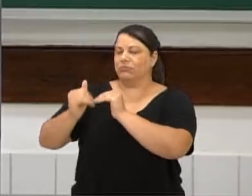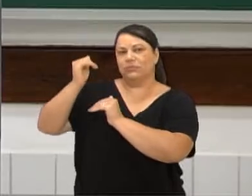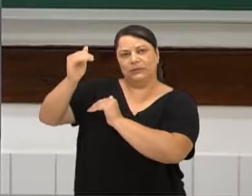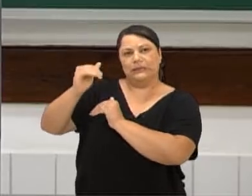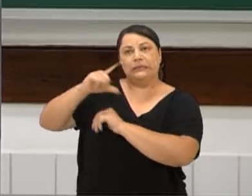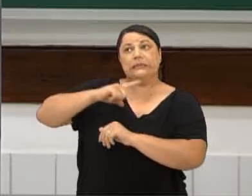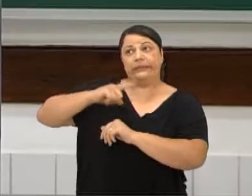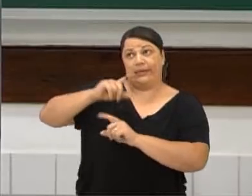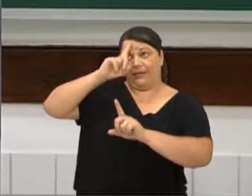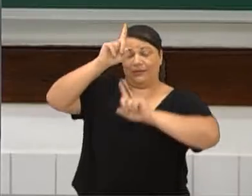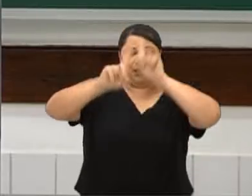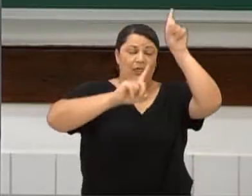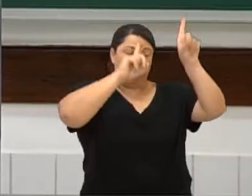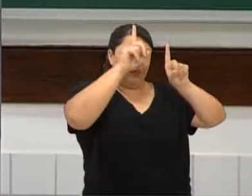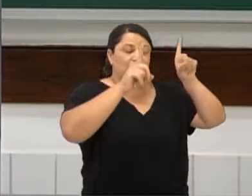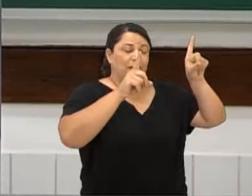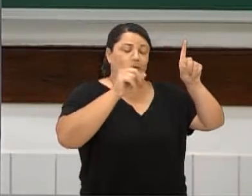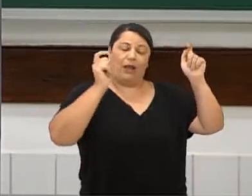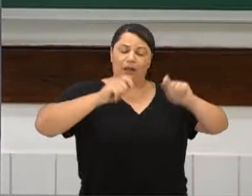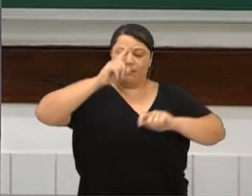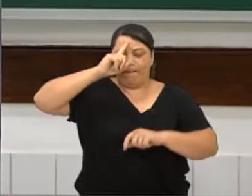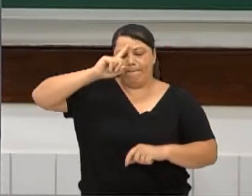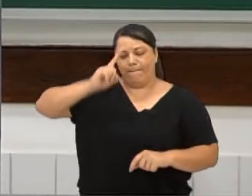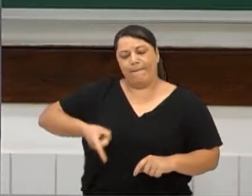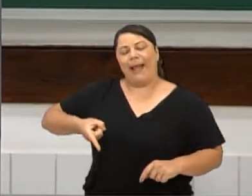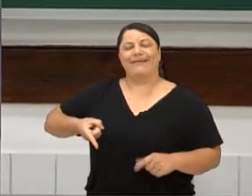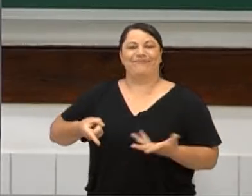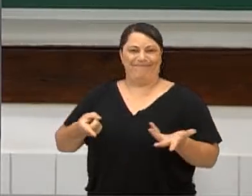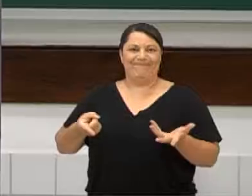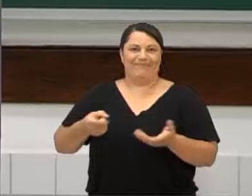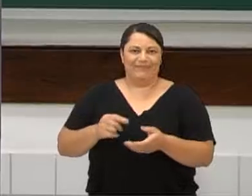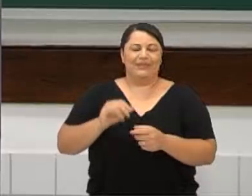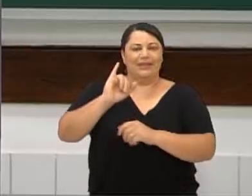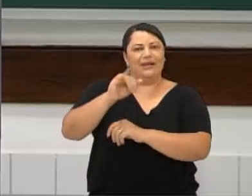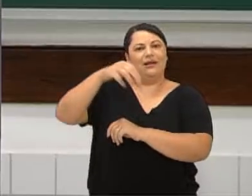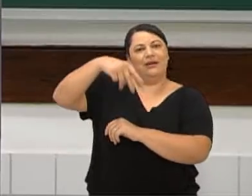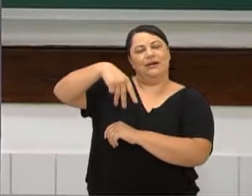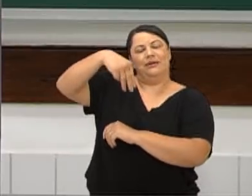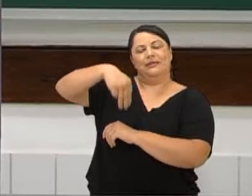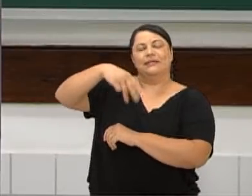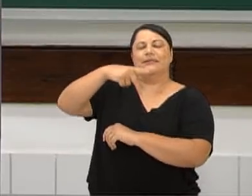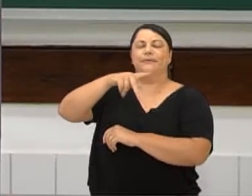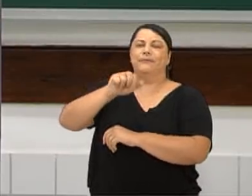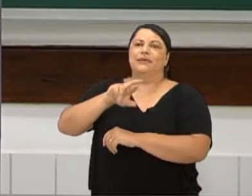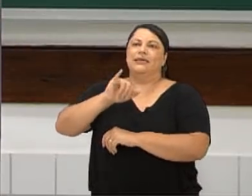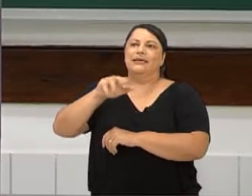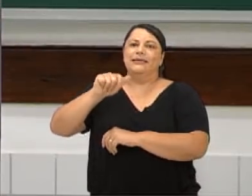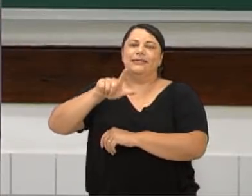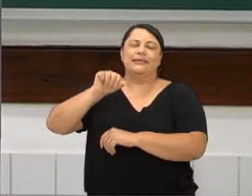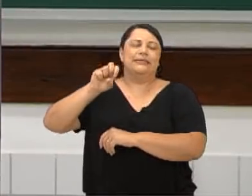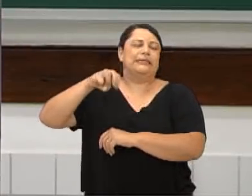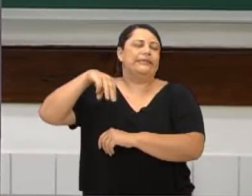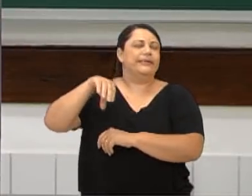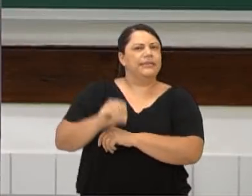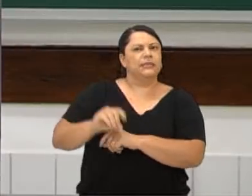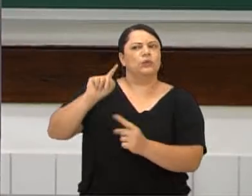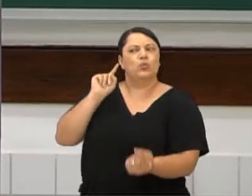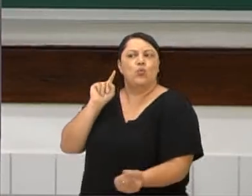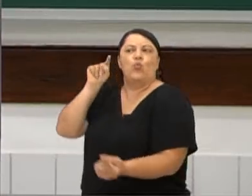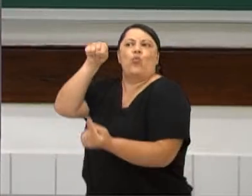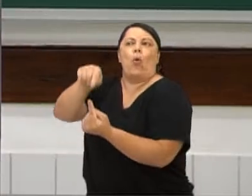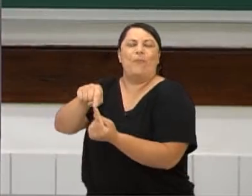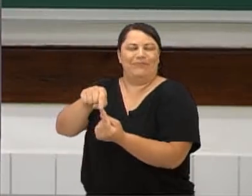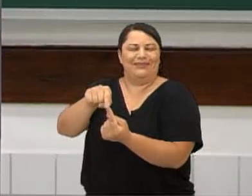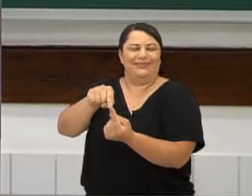ideia de imperialismo, ou seja, imperialismo tem esse pensamento, esse objetivo de expandir,